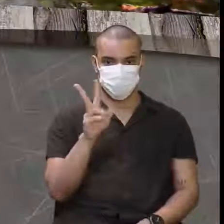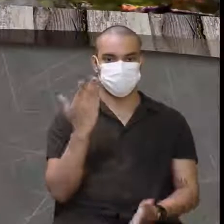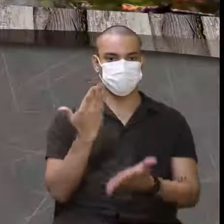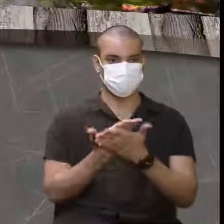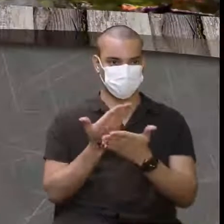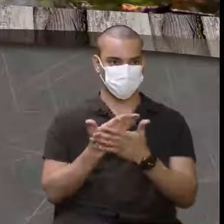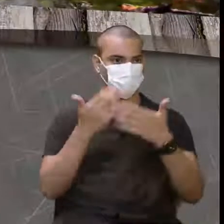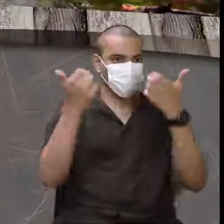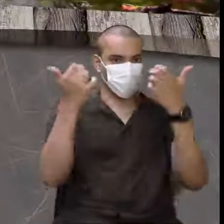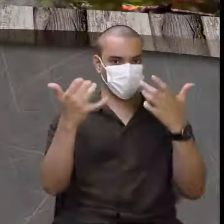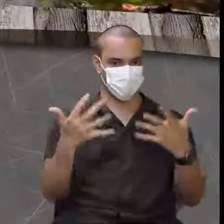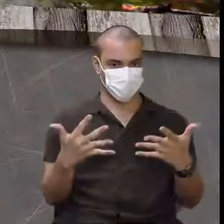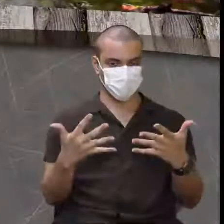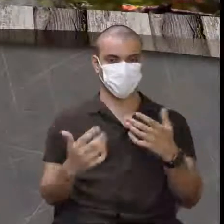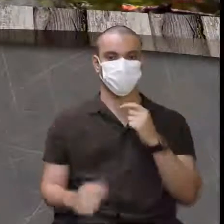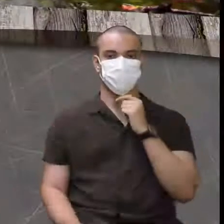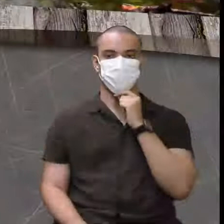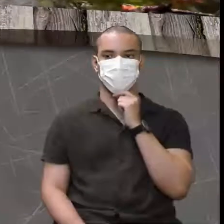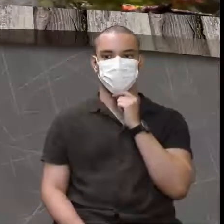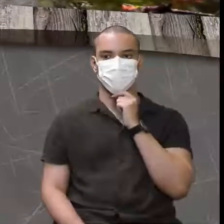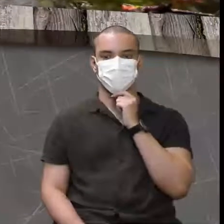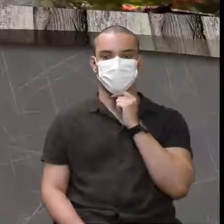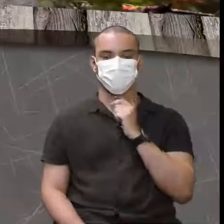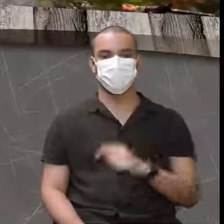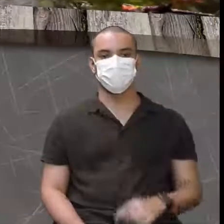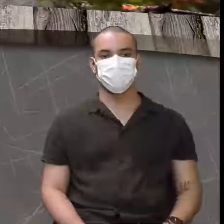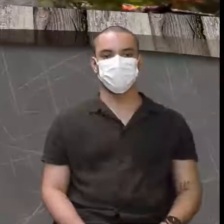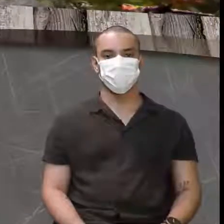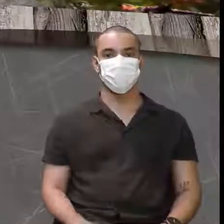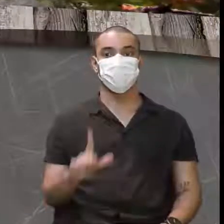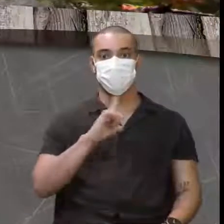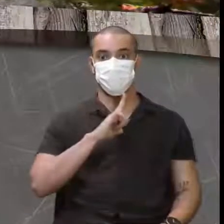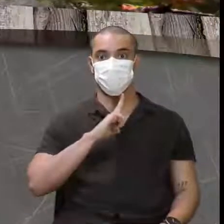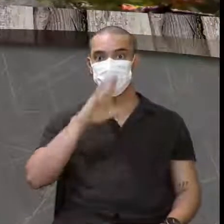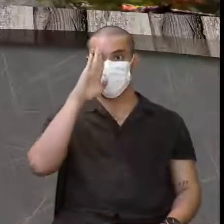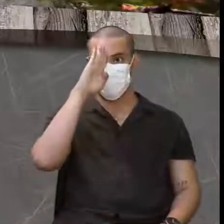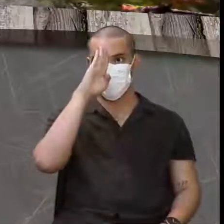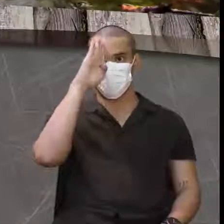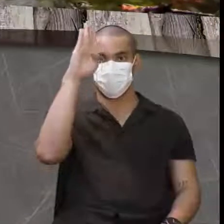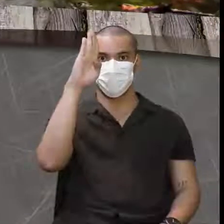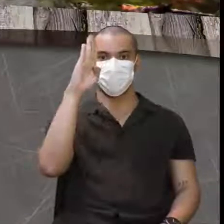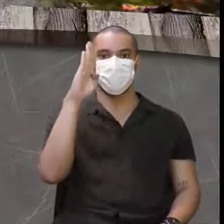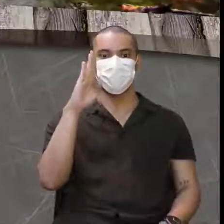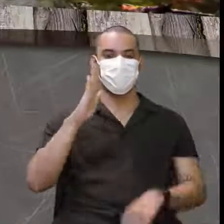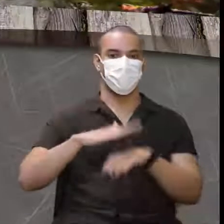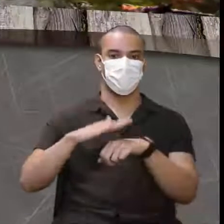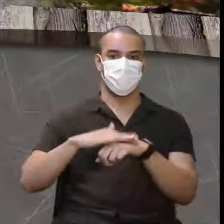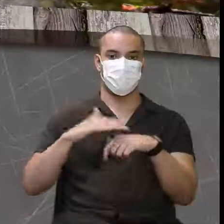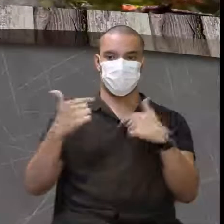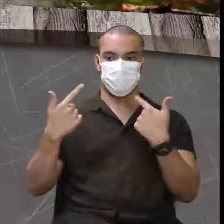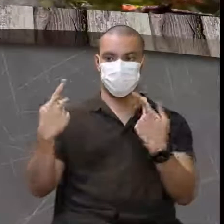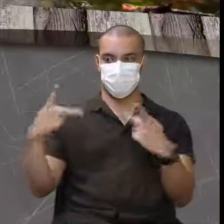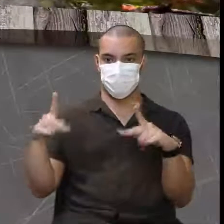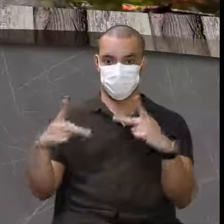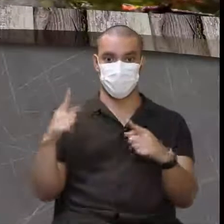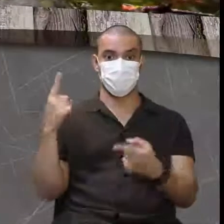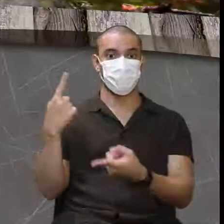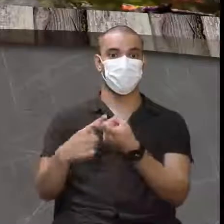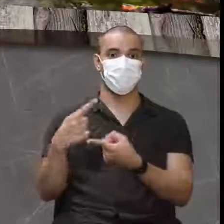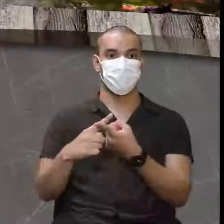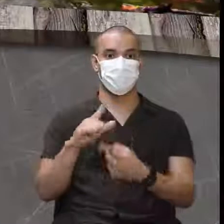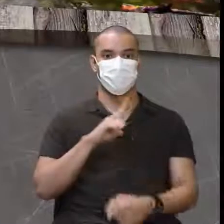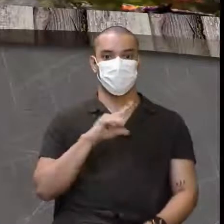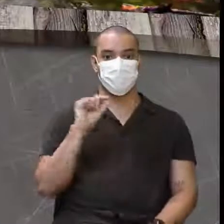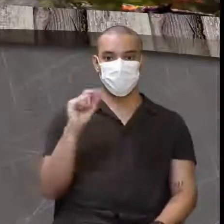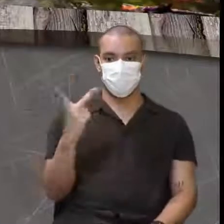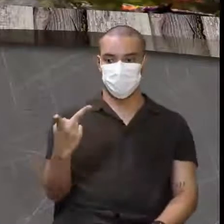a gente vai comentar. Na próxima a gente vai aprofundar. Ele tanto priorizava a fecundação, a autofecundação dessa planta, por quê? Elas